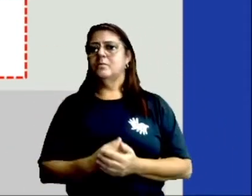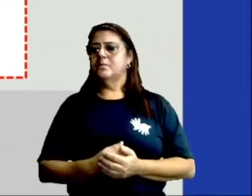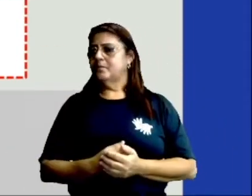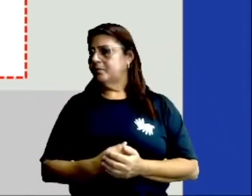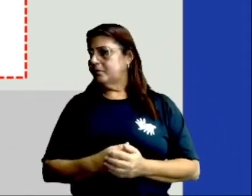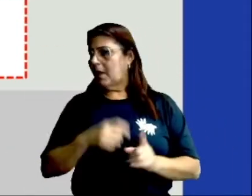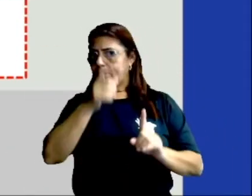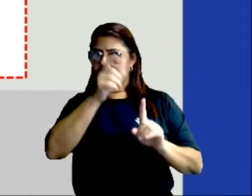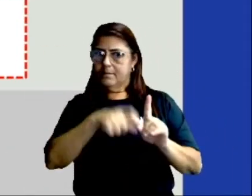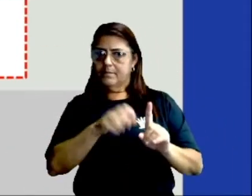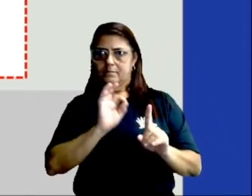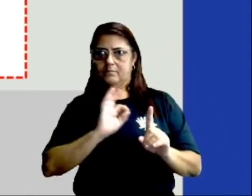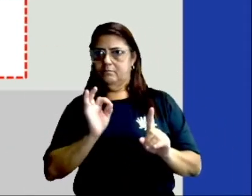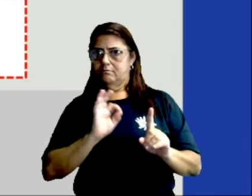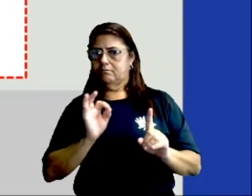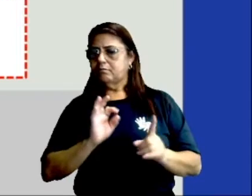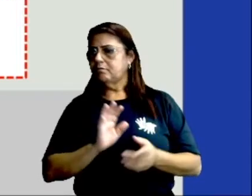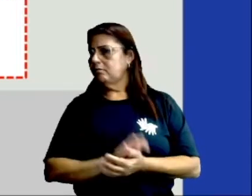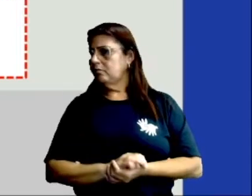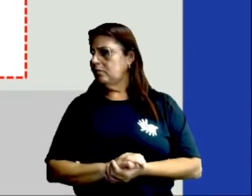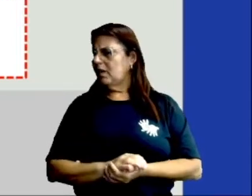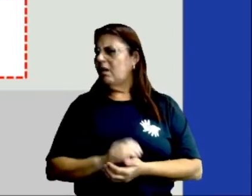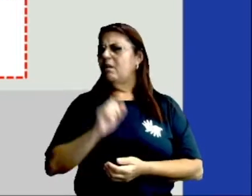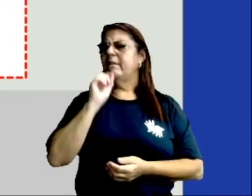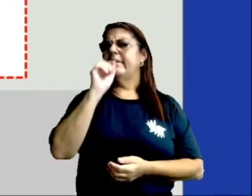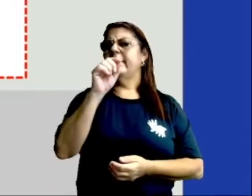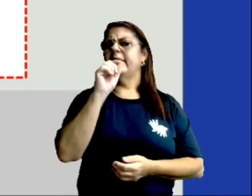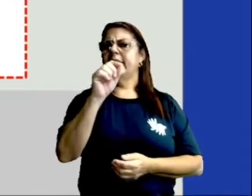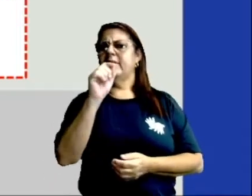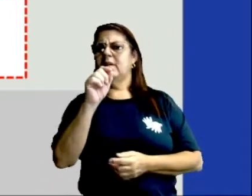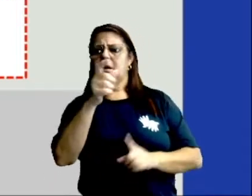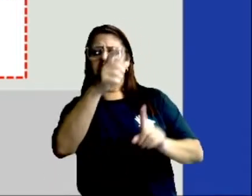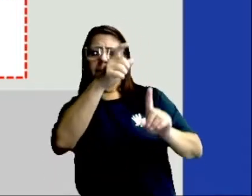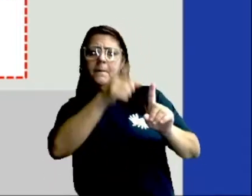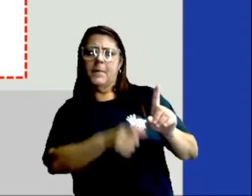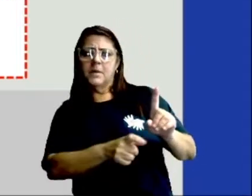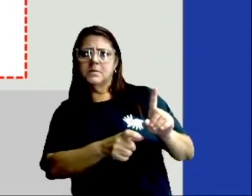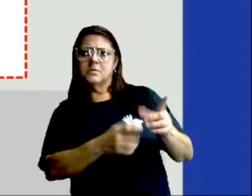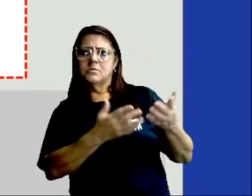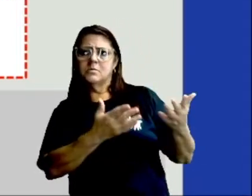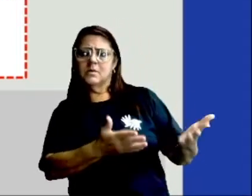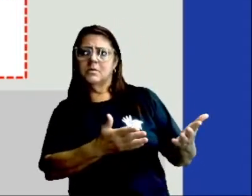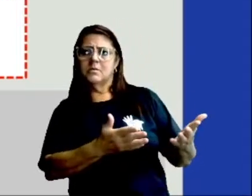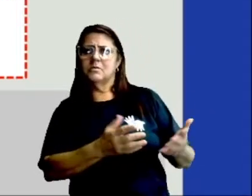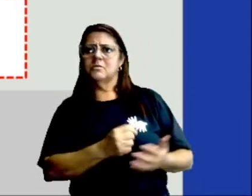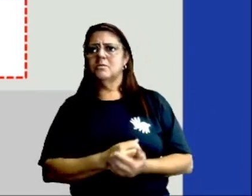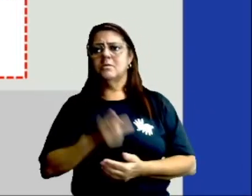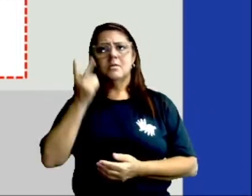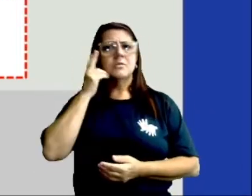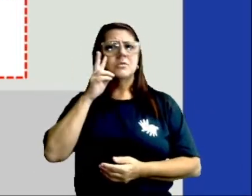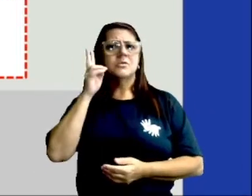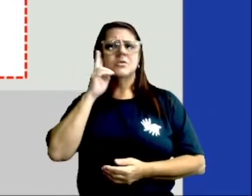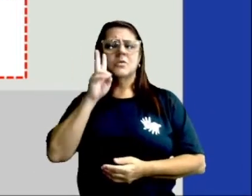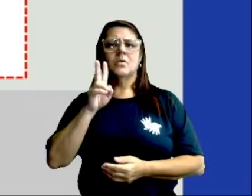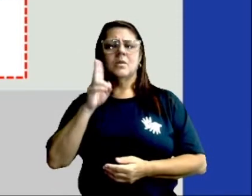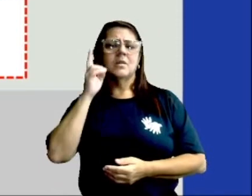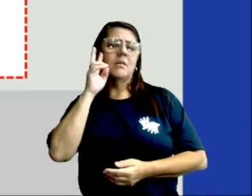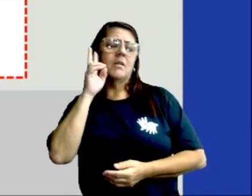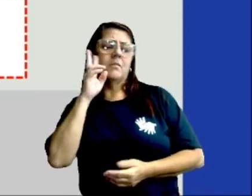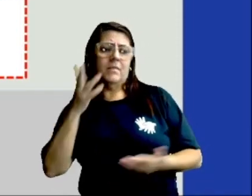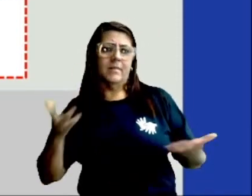Continuando. E quem são os personagens da fábula? Estão lembrados?